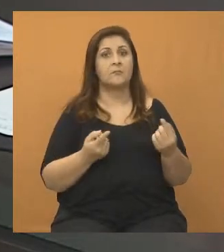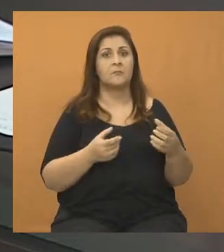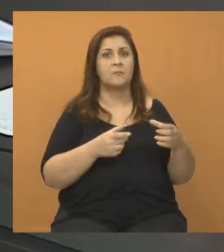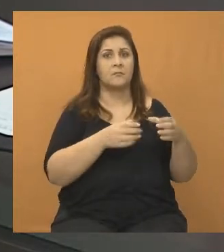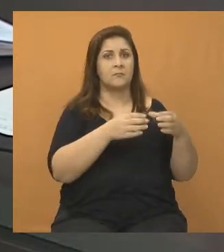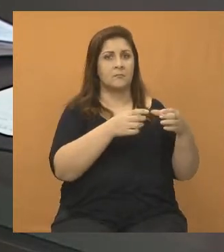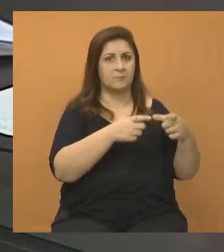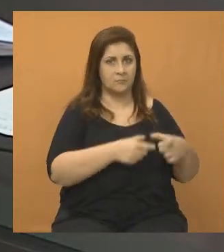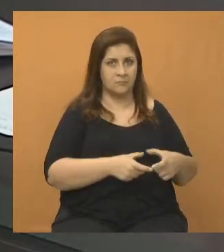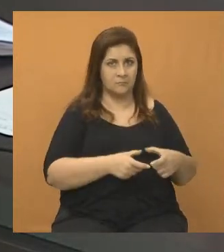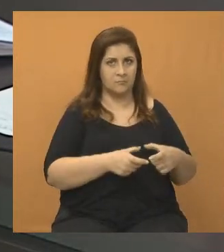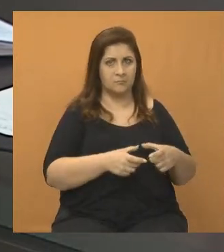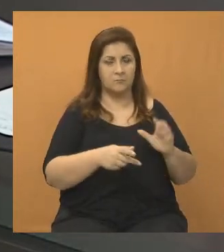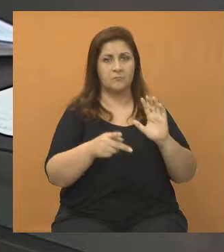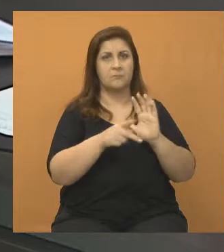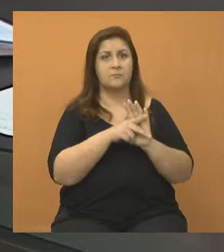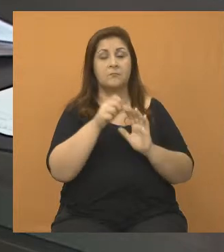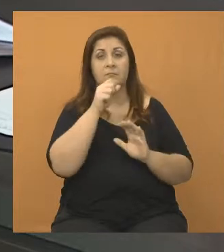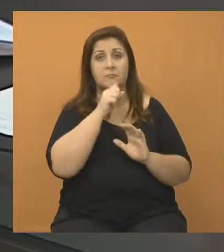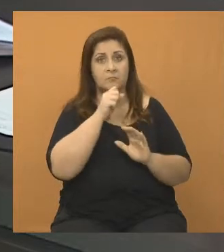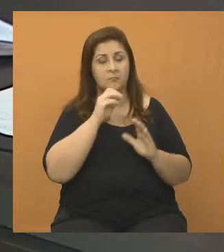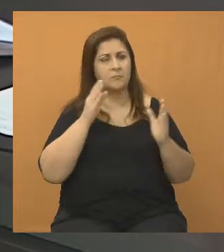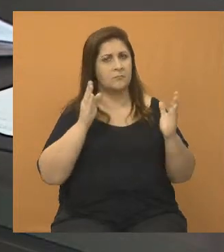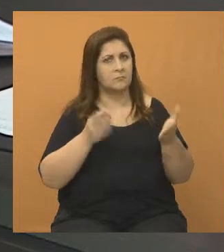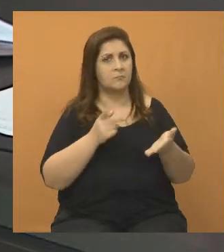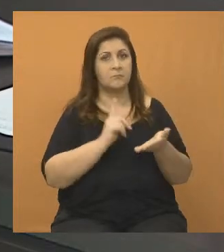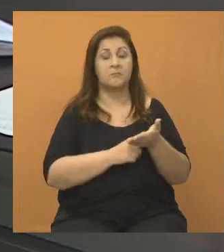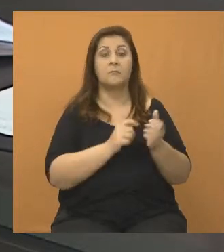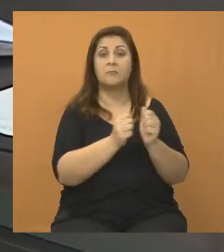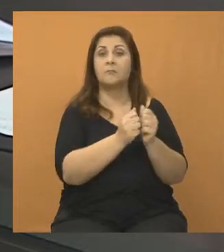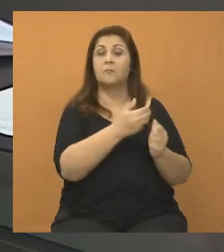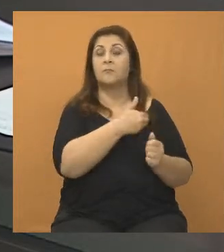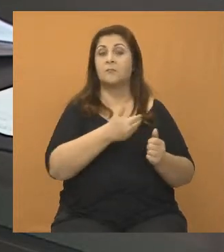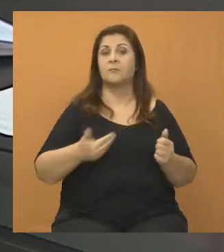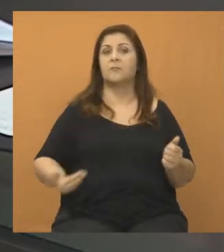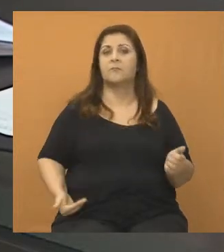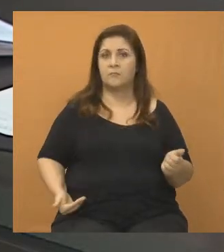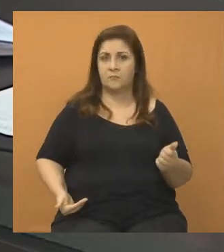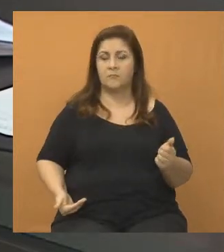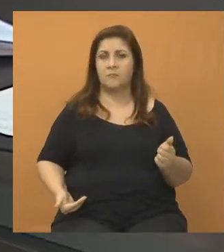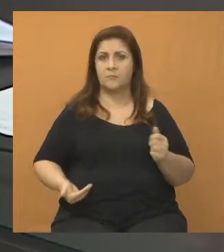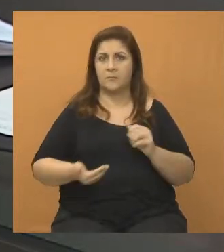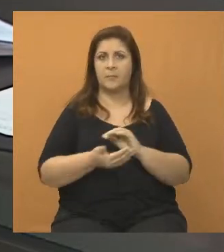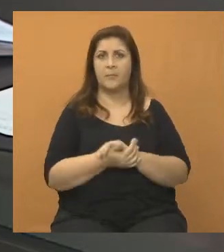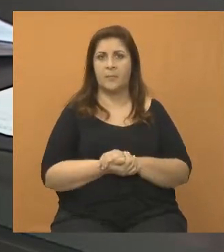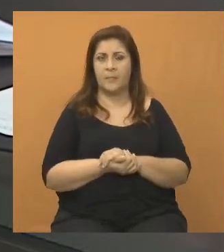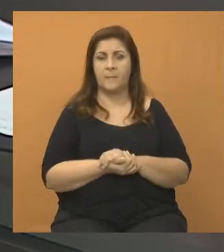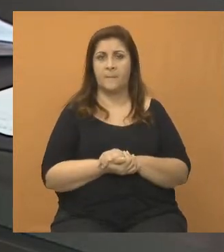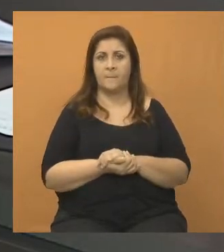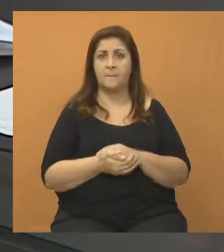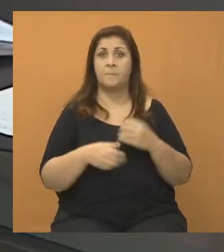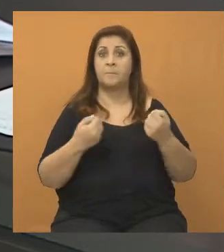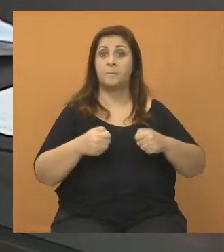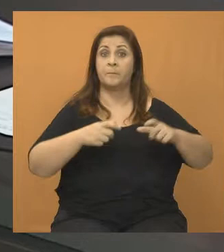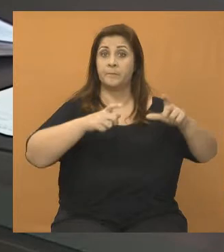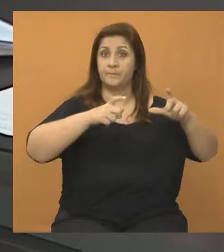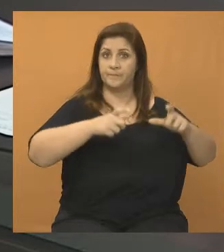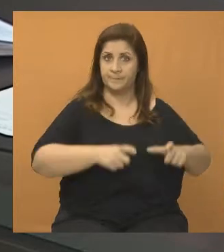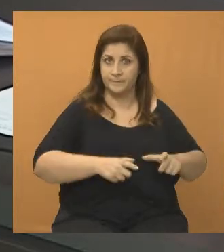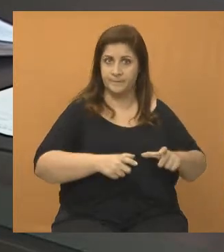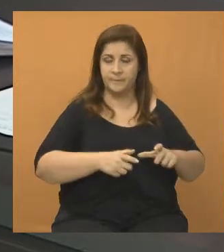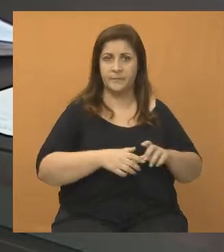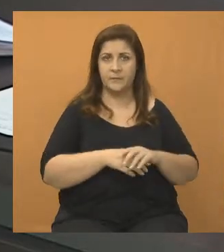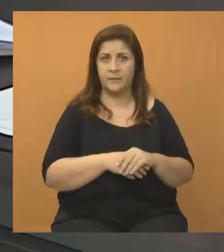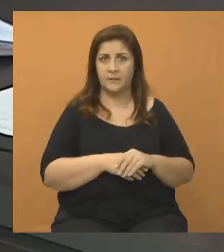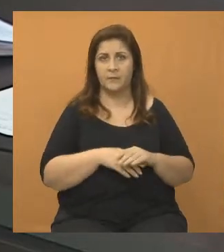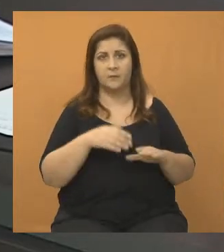já foi ratificado esse convênio junto ao Estado. Também vai necessitar de uma área que